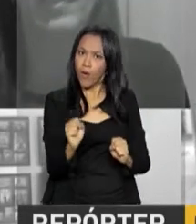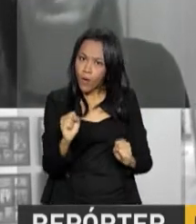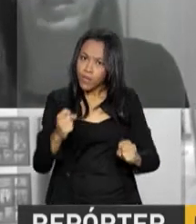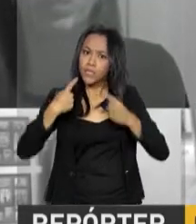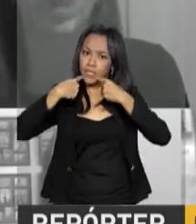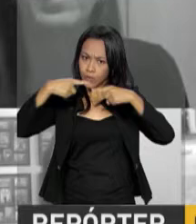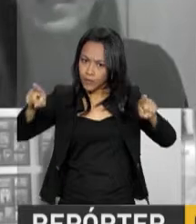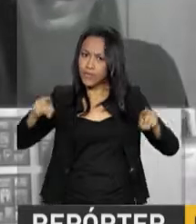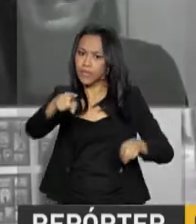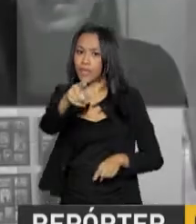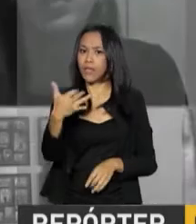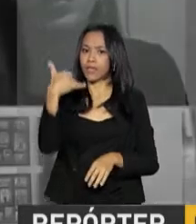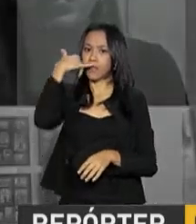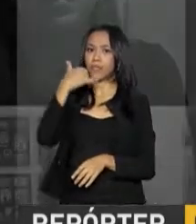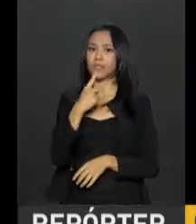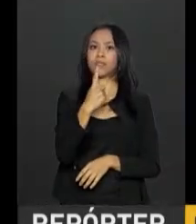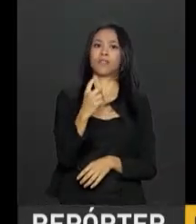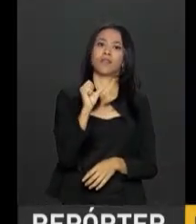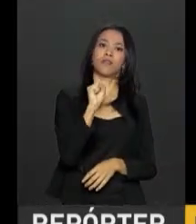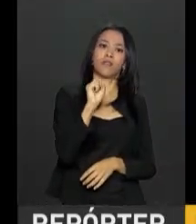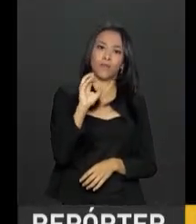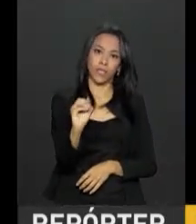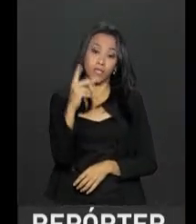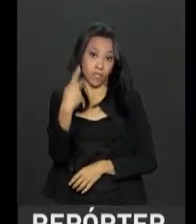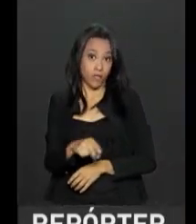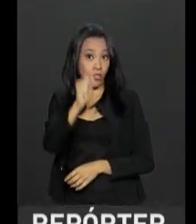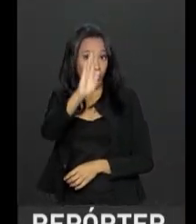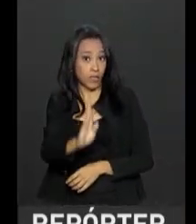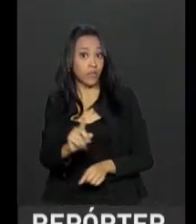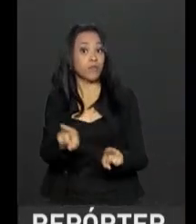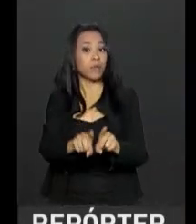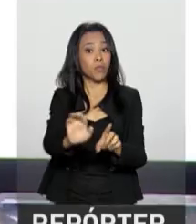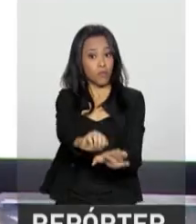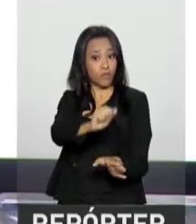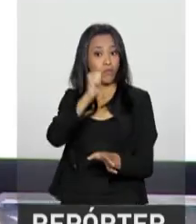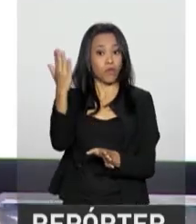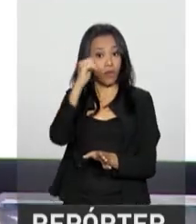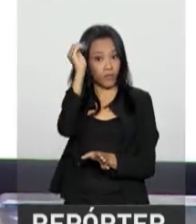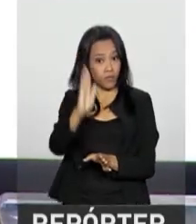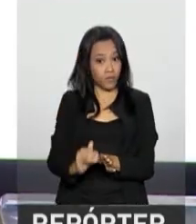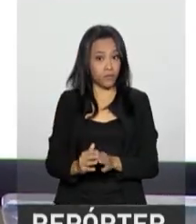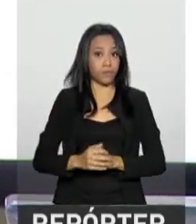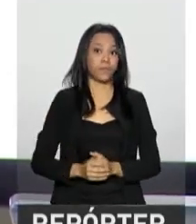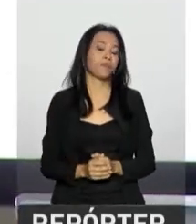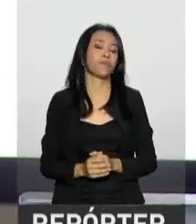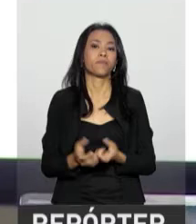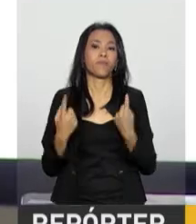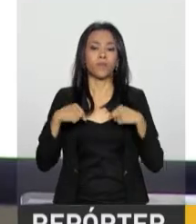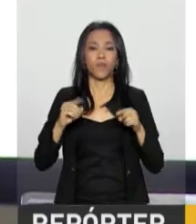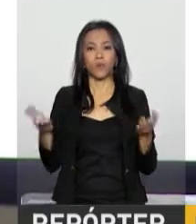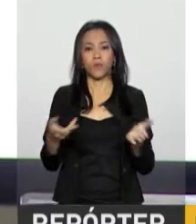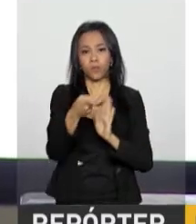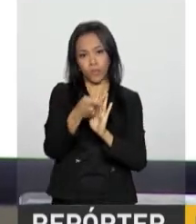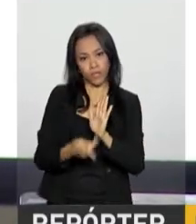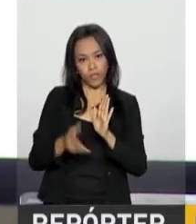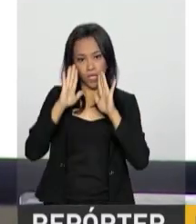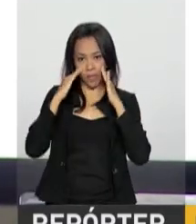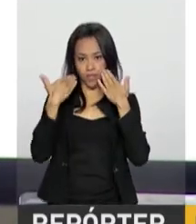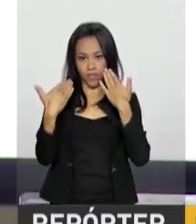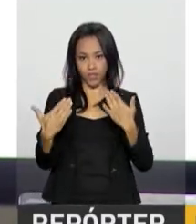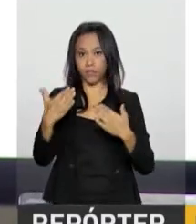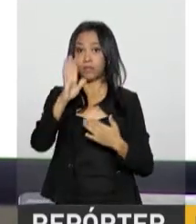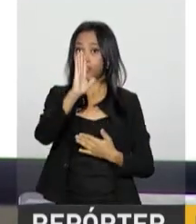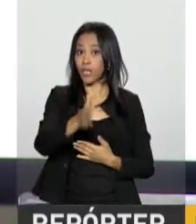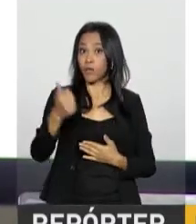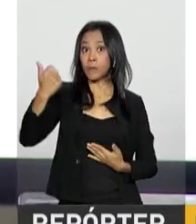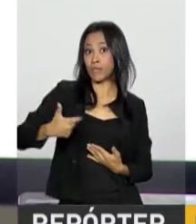pelo ligue 100 80 tanto no brasil como no exterior nós já estamos apresentando o sesi mundo que construímos